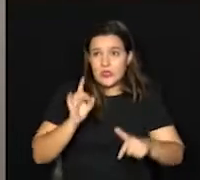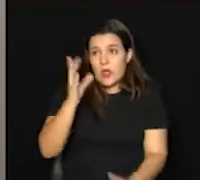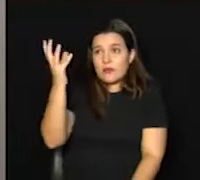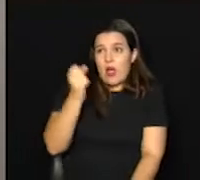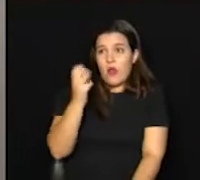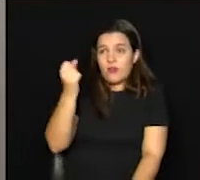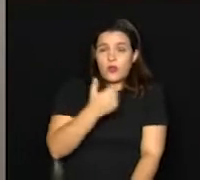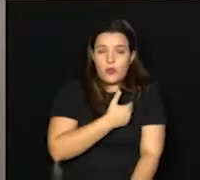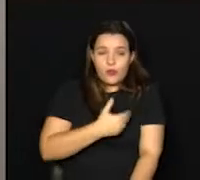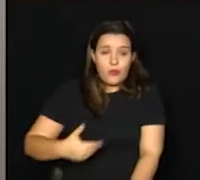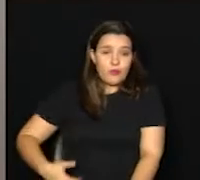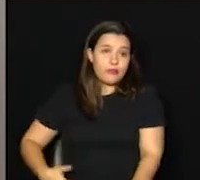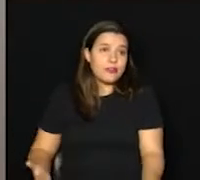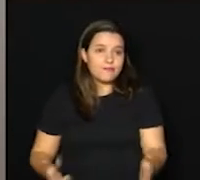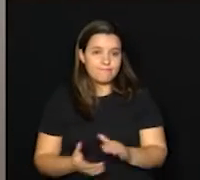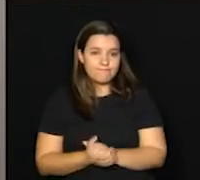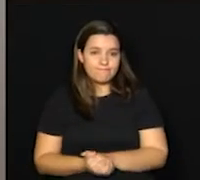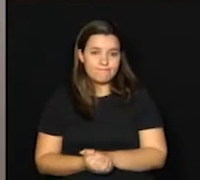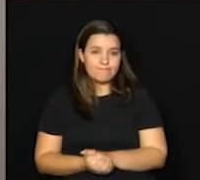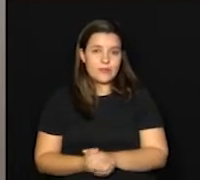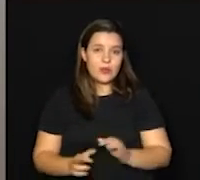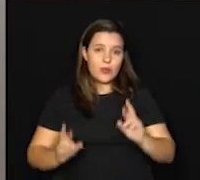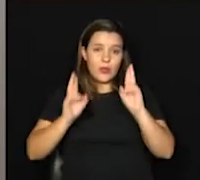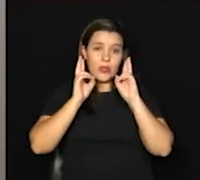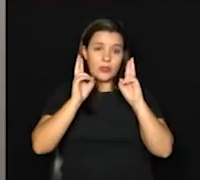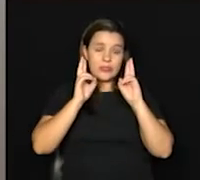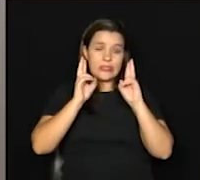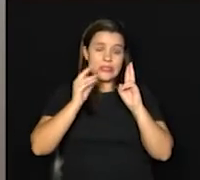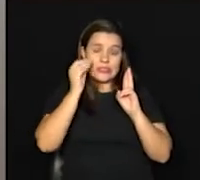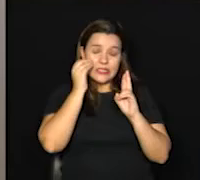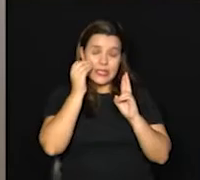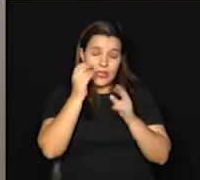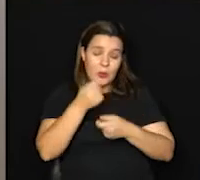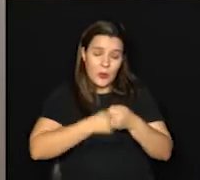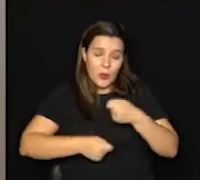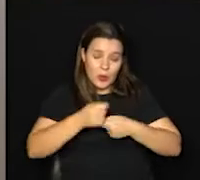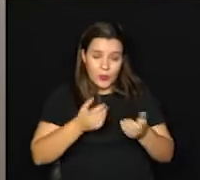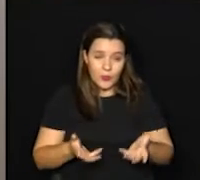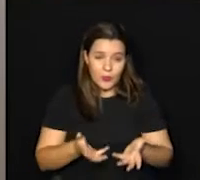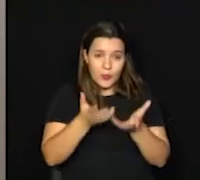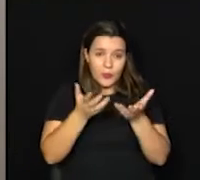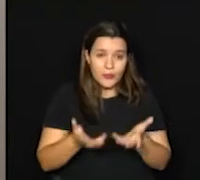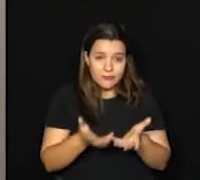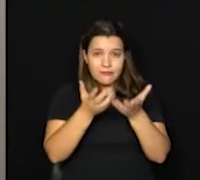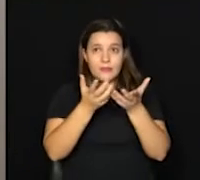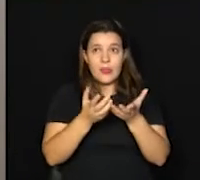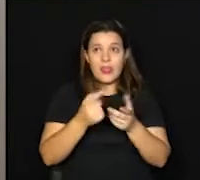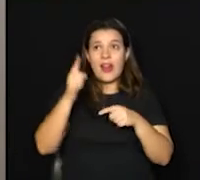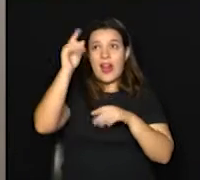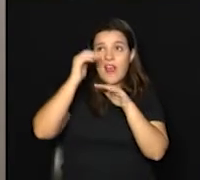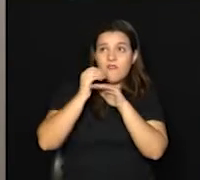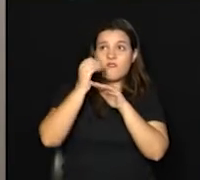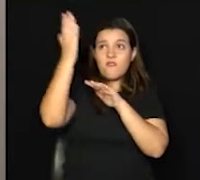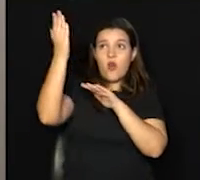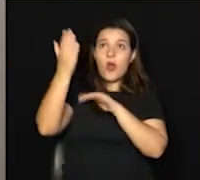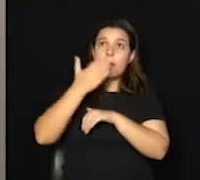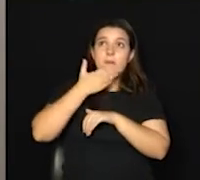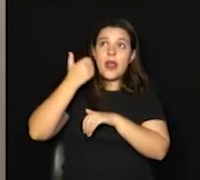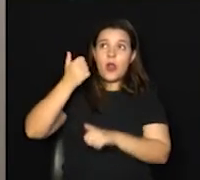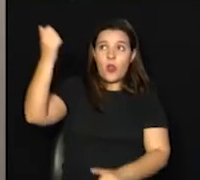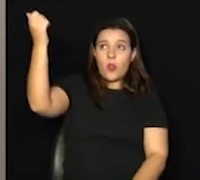Resta, né, uma esperança de recuperação do setor externo, que já tem mostrado uma tendência